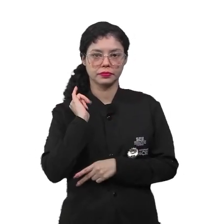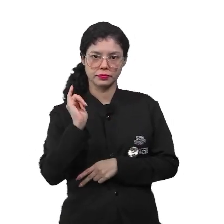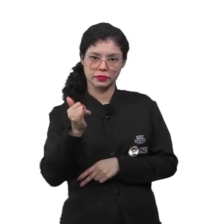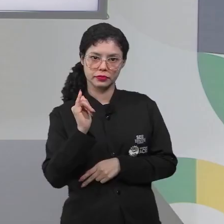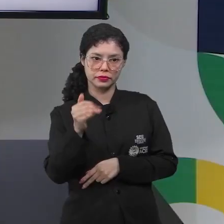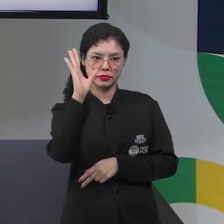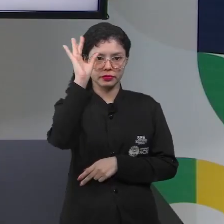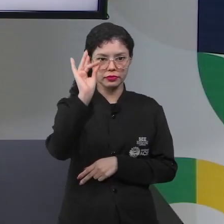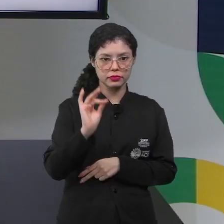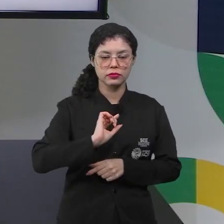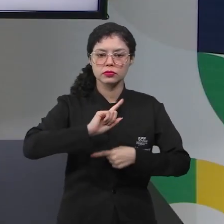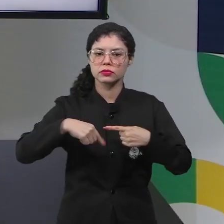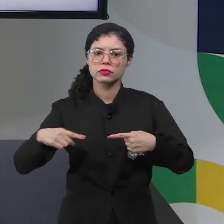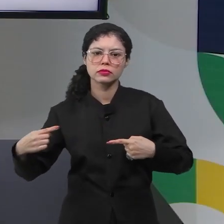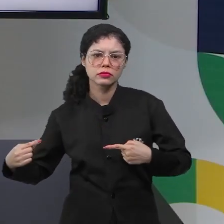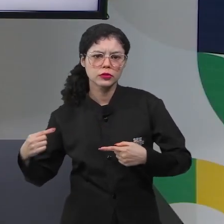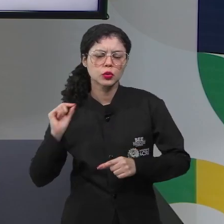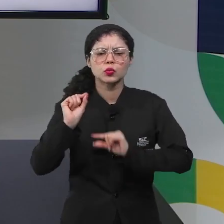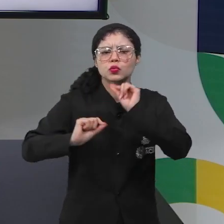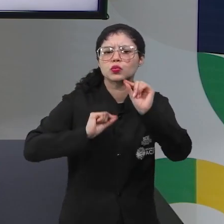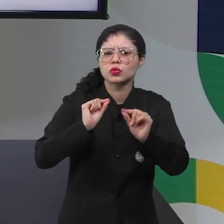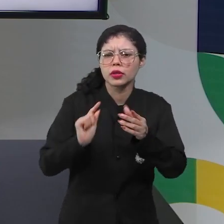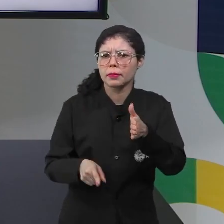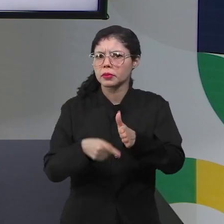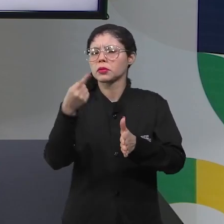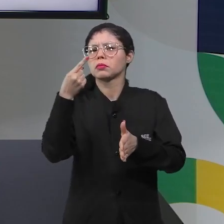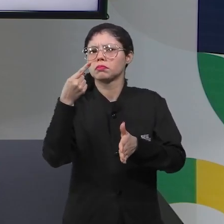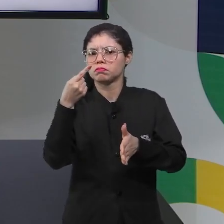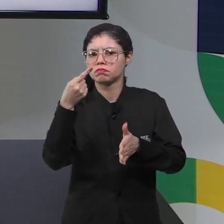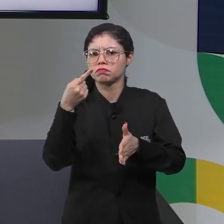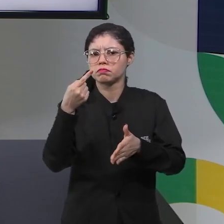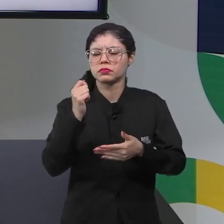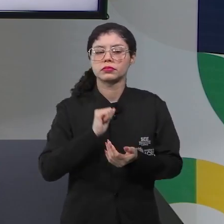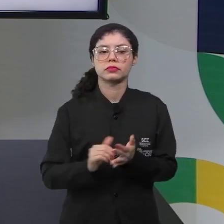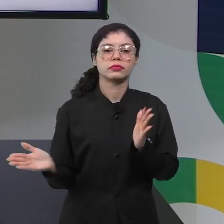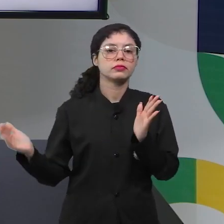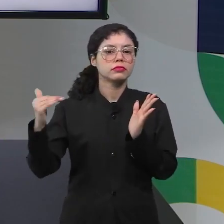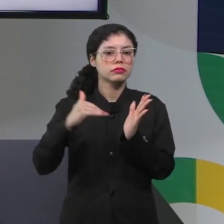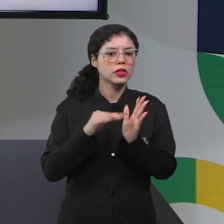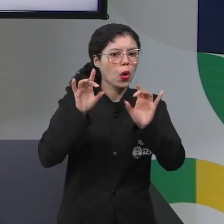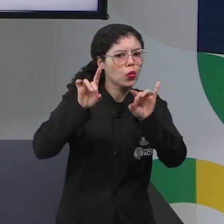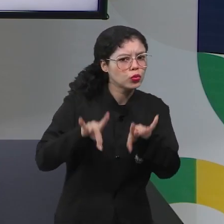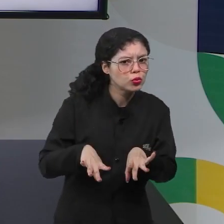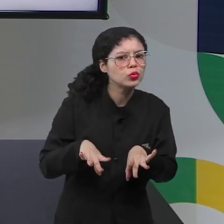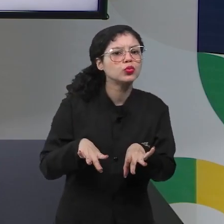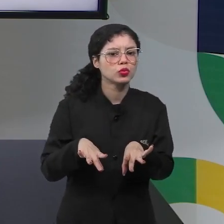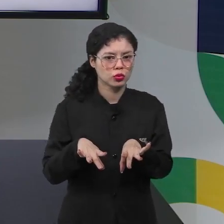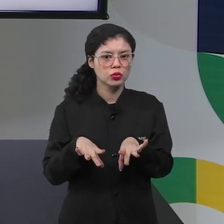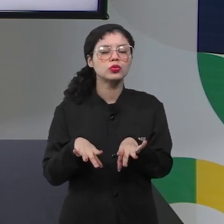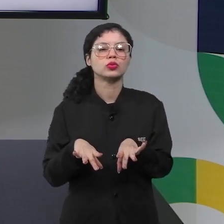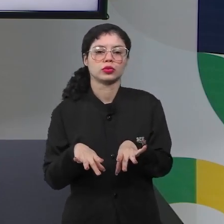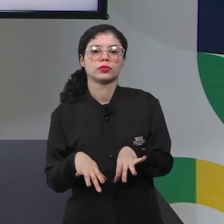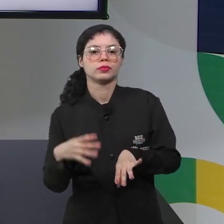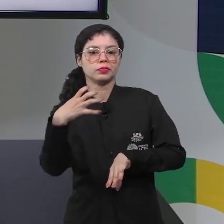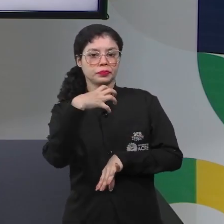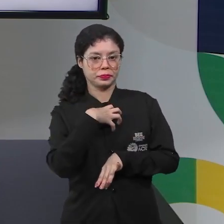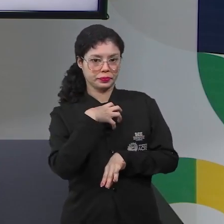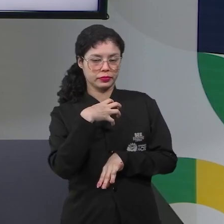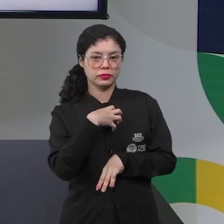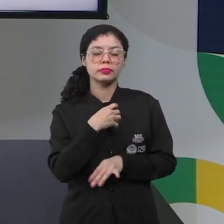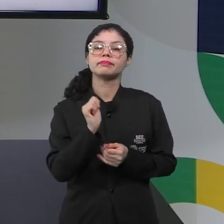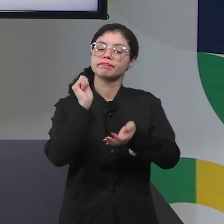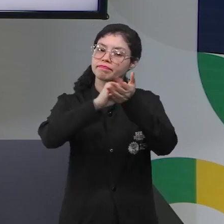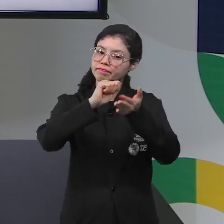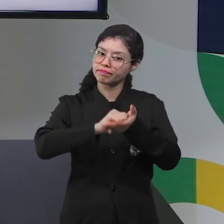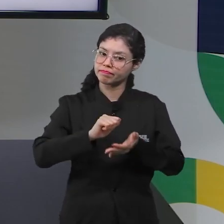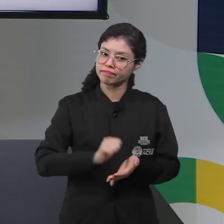cada página, o que eu vou contar na primeira página e até a última. Então, esse é o momento de fazer o